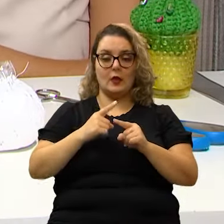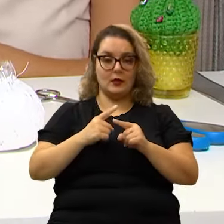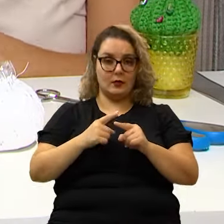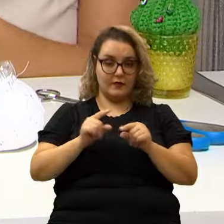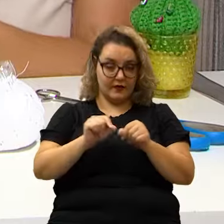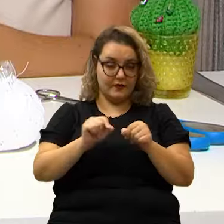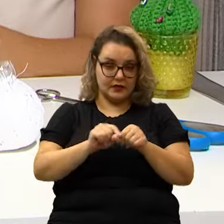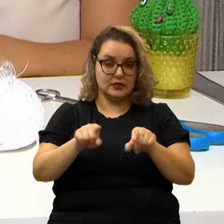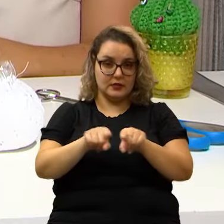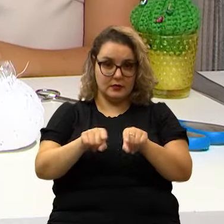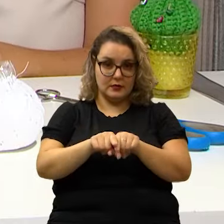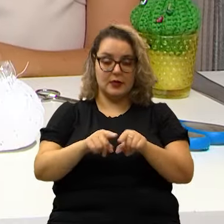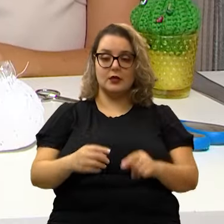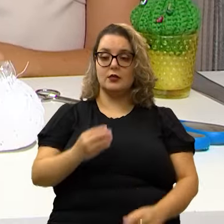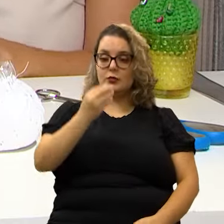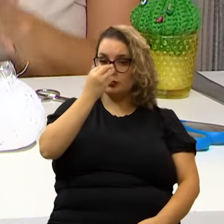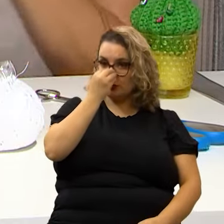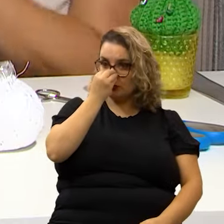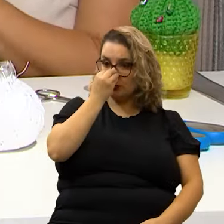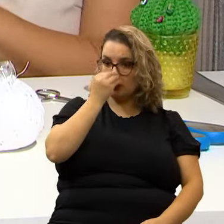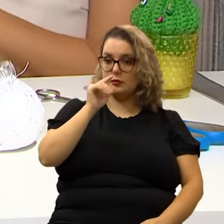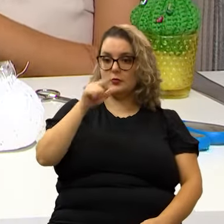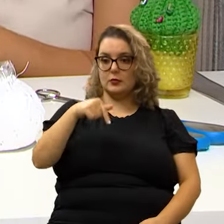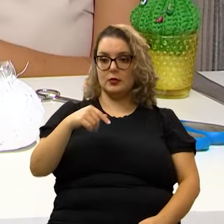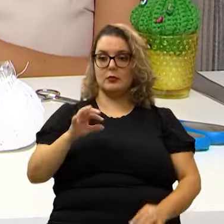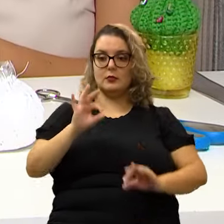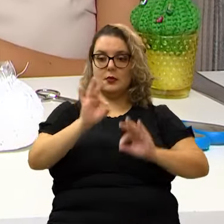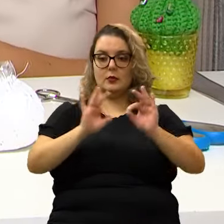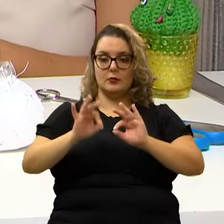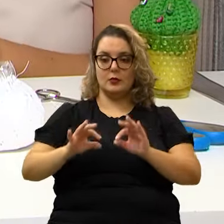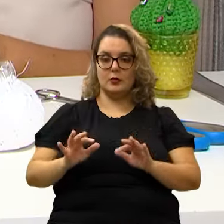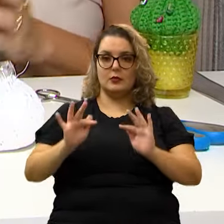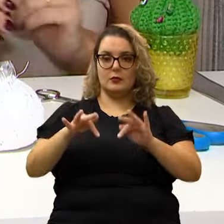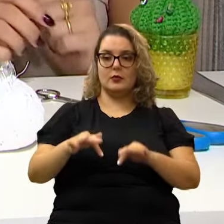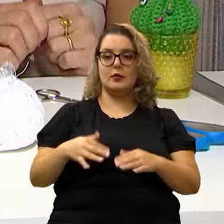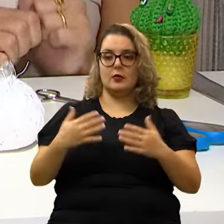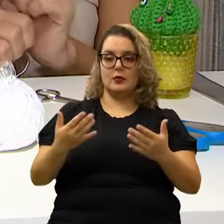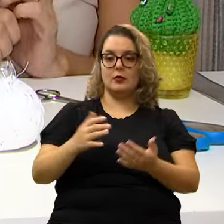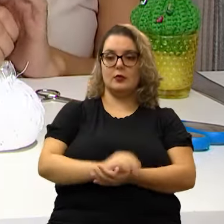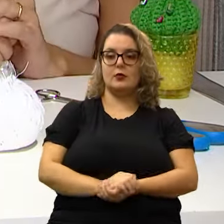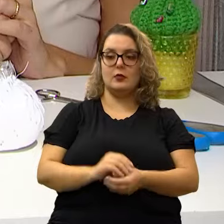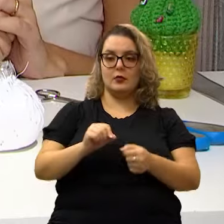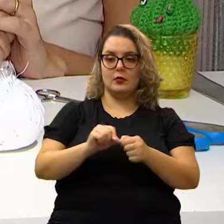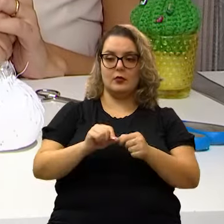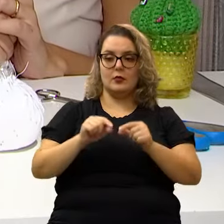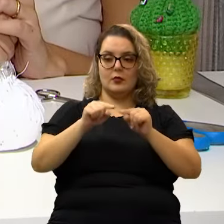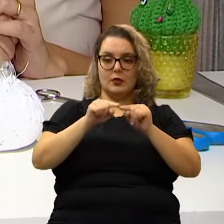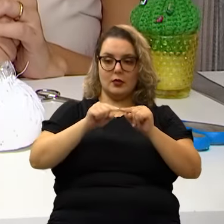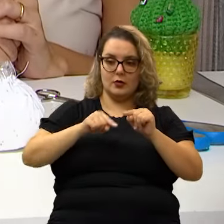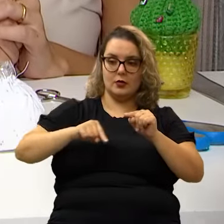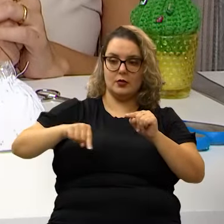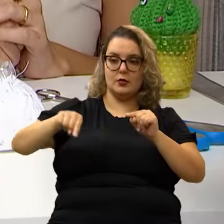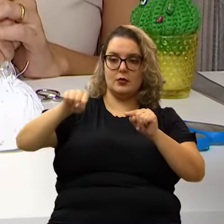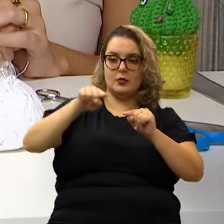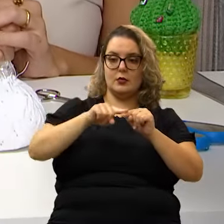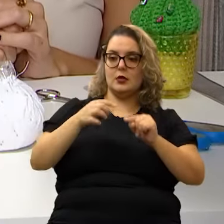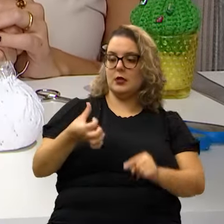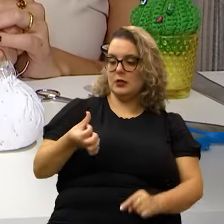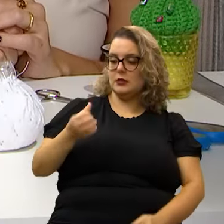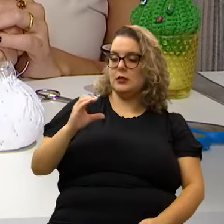o narizinho dele. Então a gente já vai deixar tudo pronto pra depois fazer a montagem final. Aqui, pessoal, ela fez aqui, ó, um círculo. De